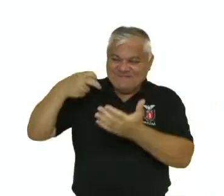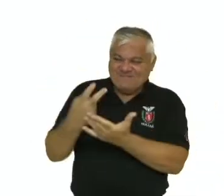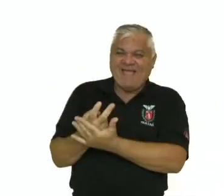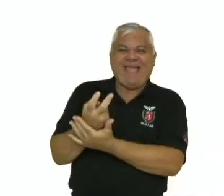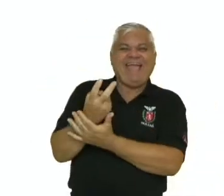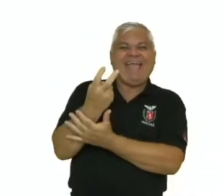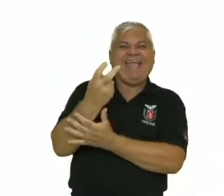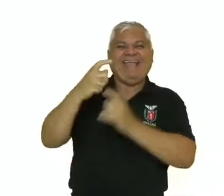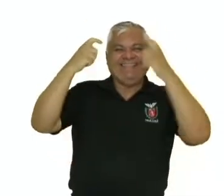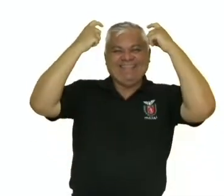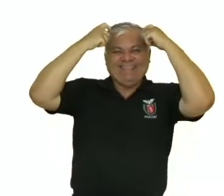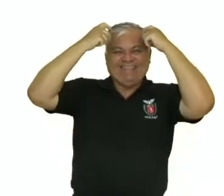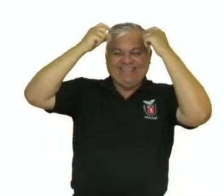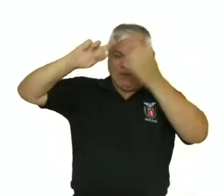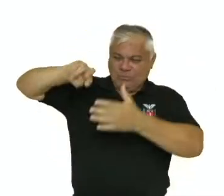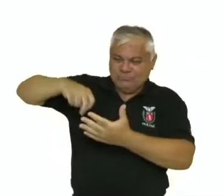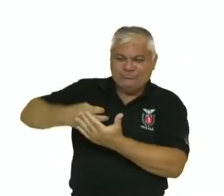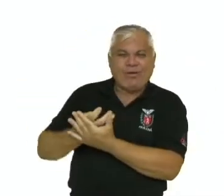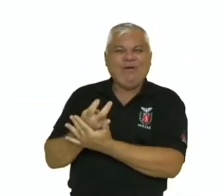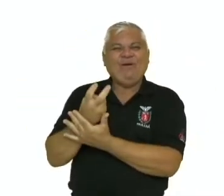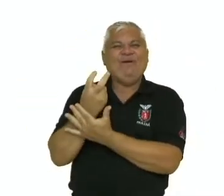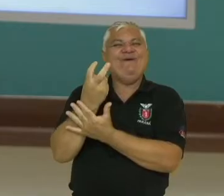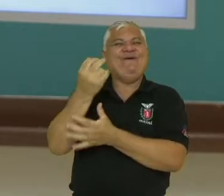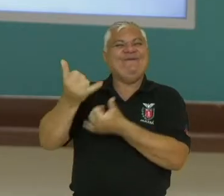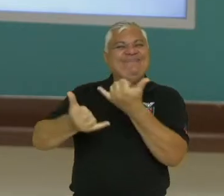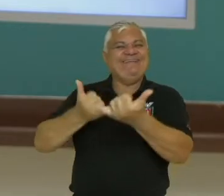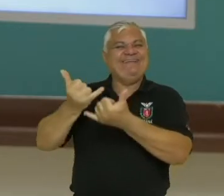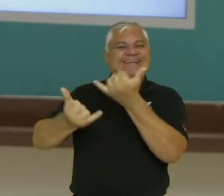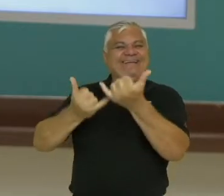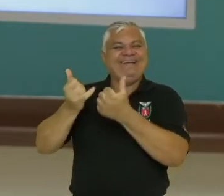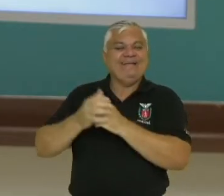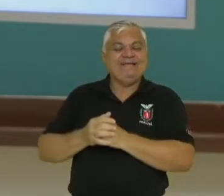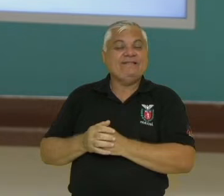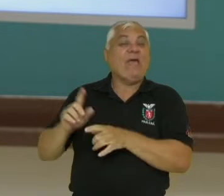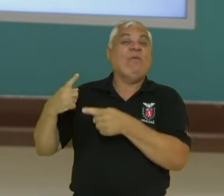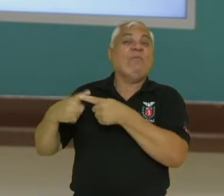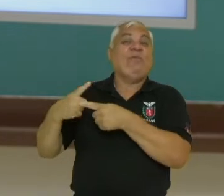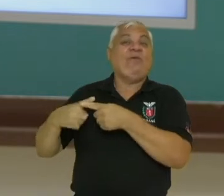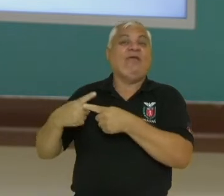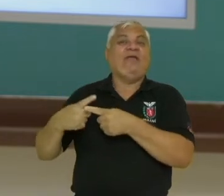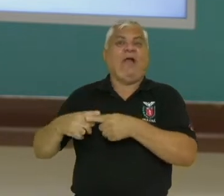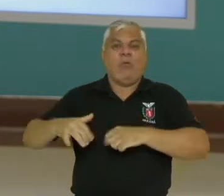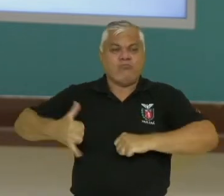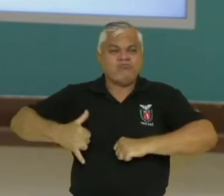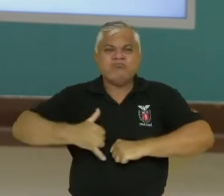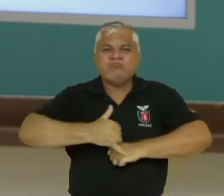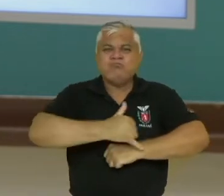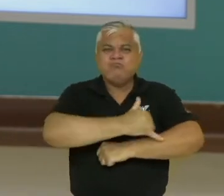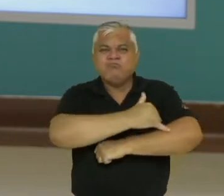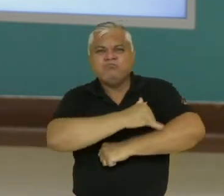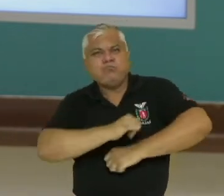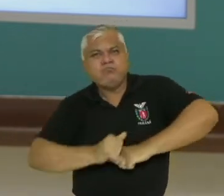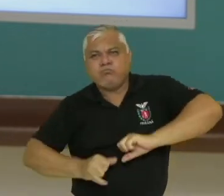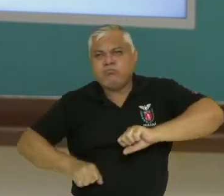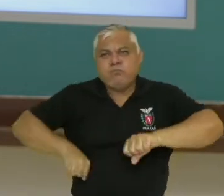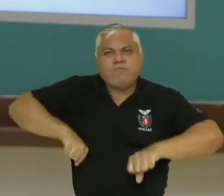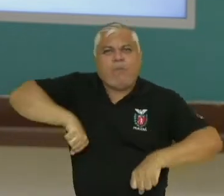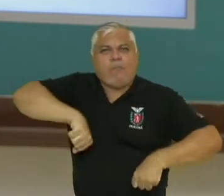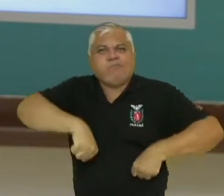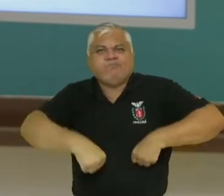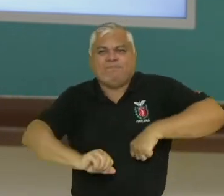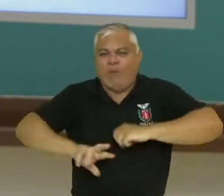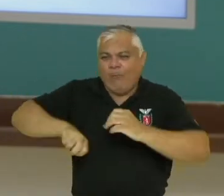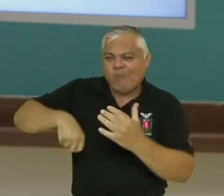gracinha. Ele escorregou, ele está brincando na neve. Ele tem uma grande quantidade de gordura no seu corpo,